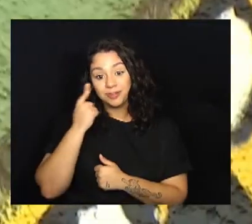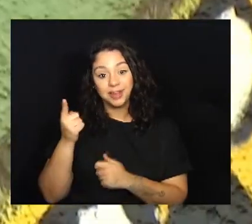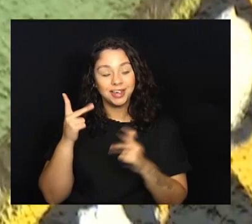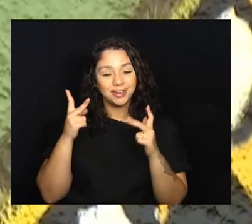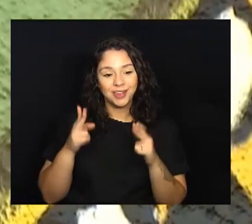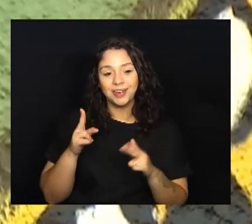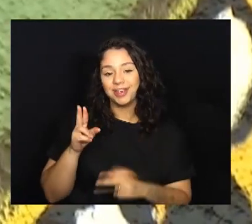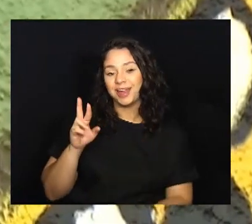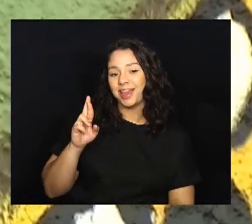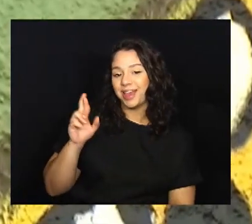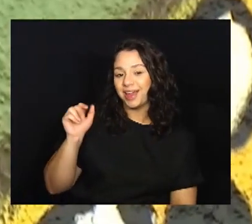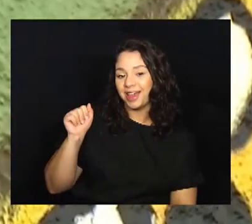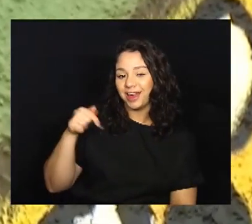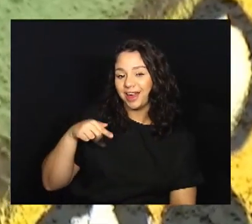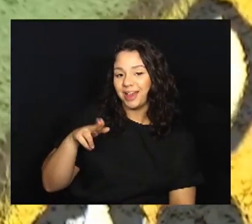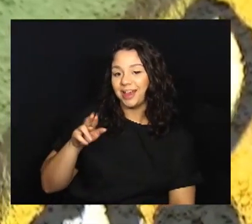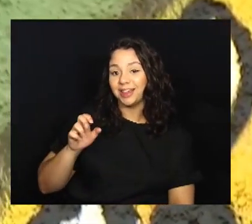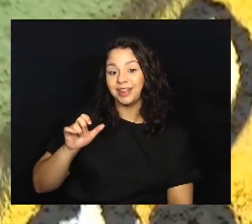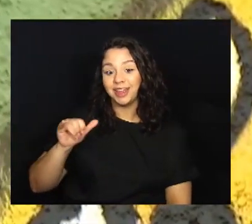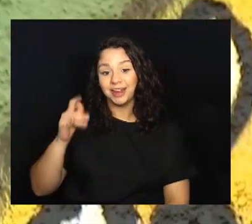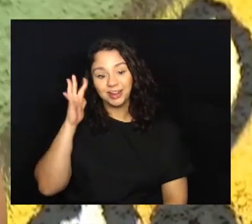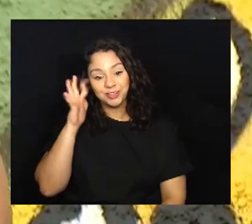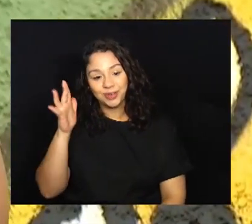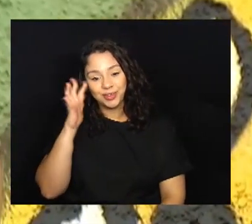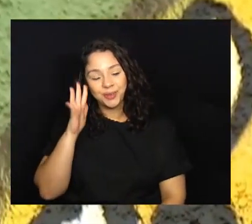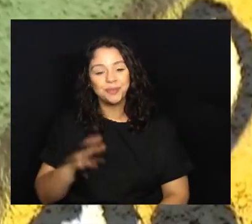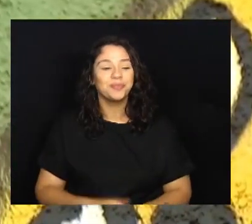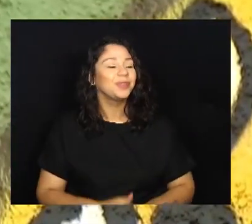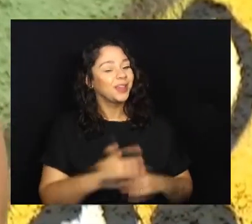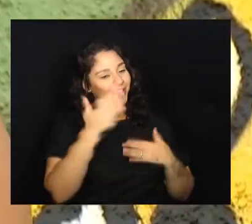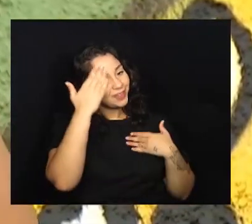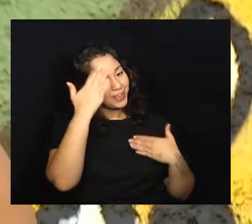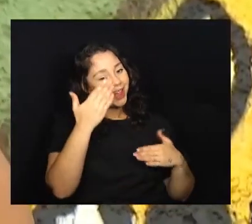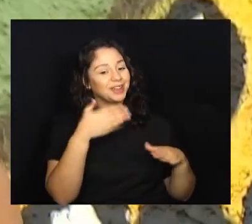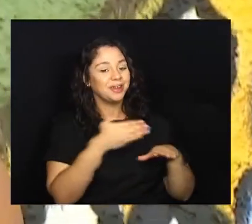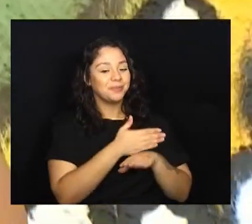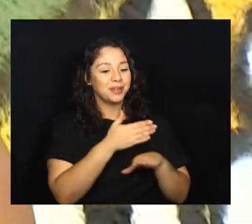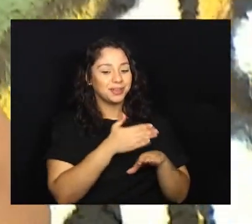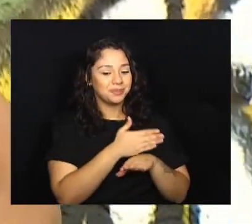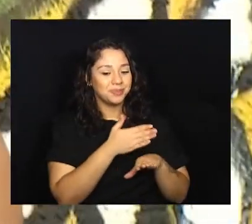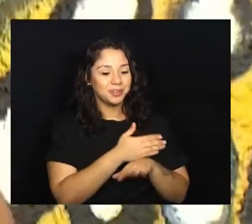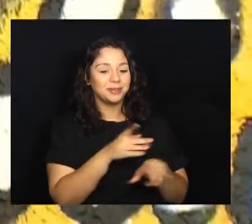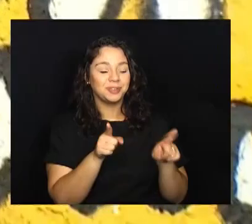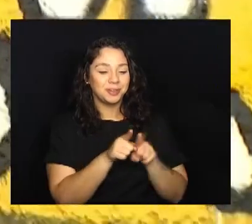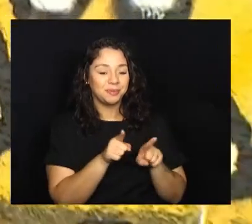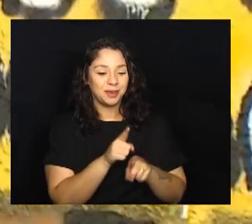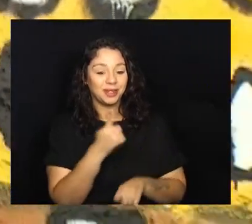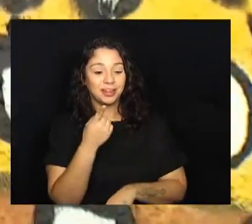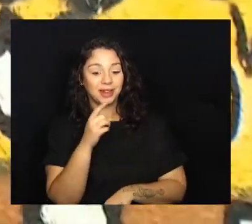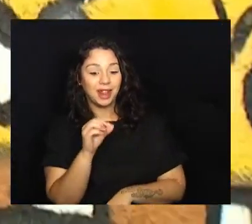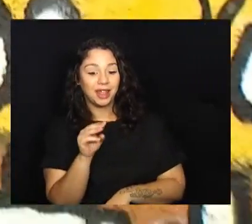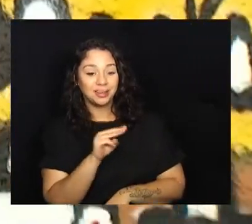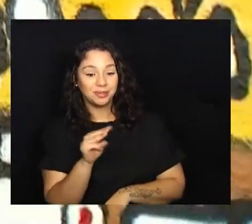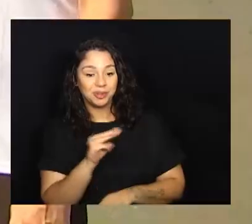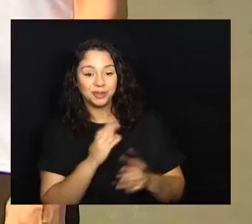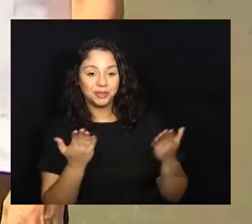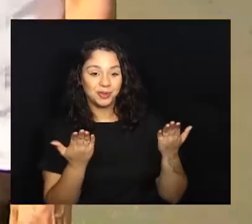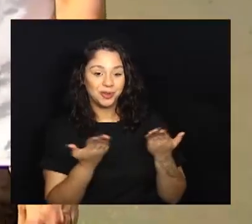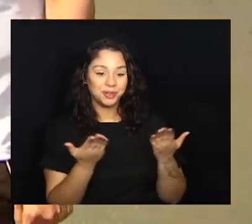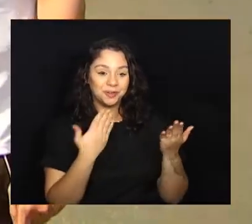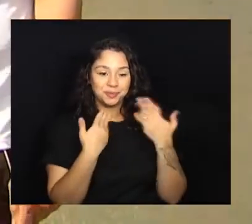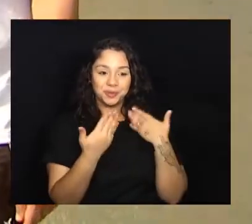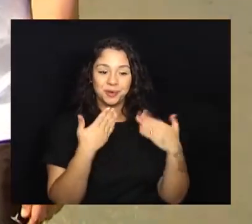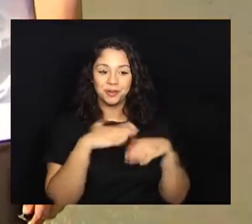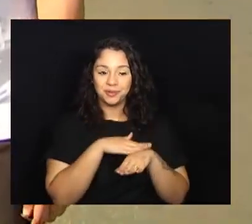quer. Sérgio, muito obrigada aqui pela participação, para parar aqui uns 10 minutinhos para poder falar com a gente, viu? Eu